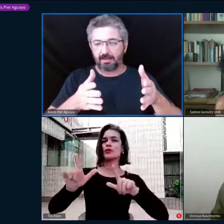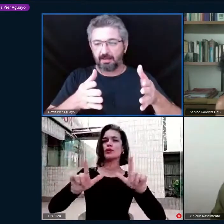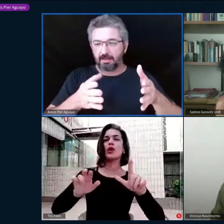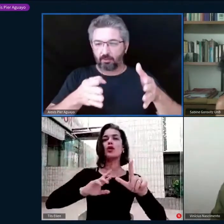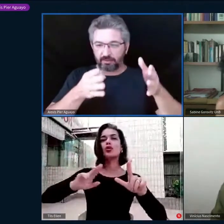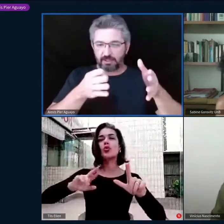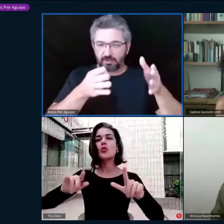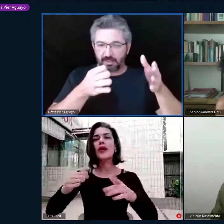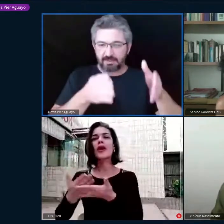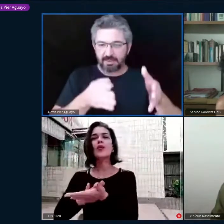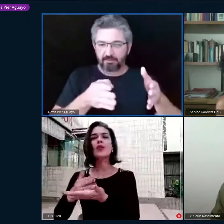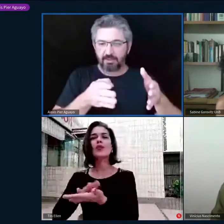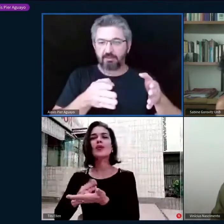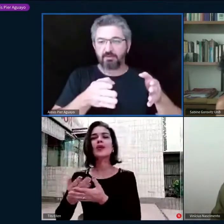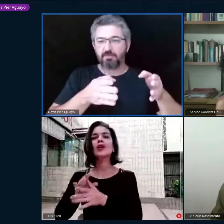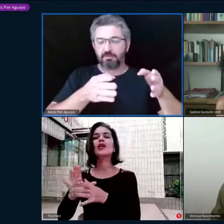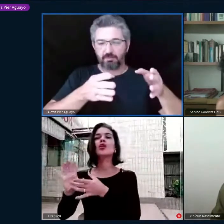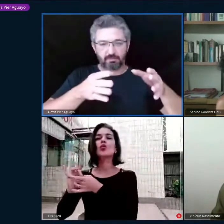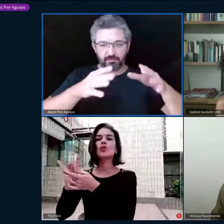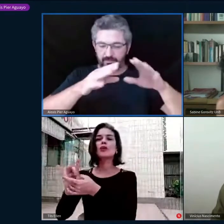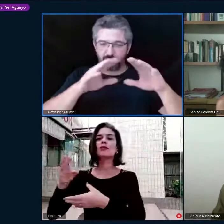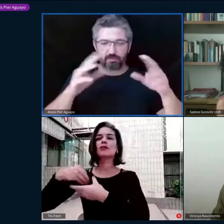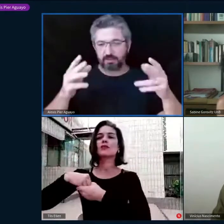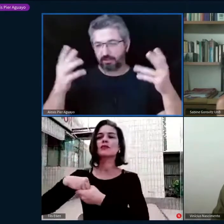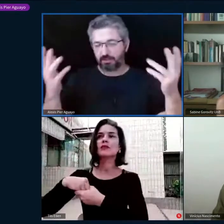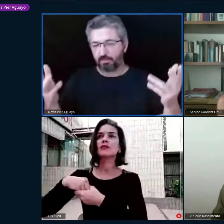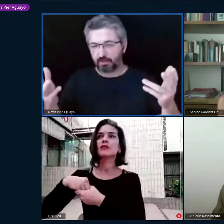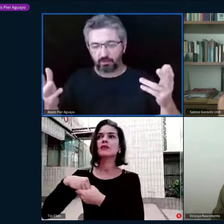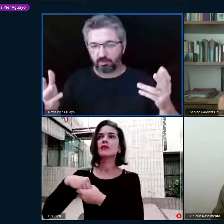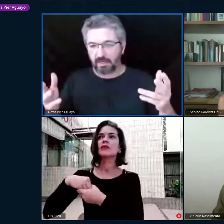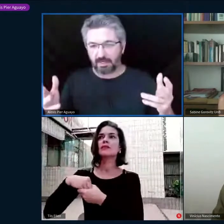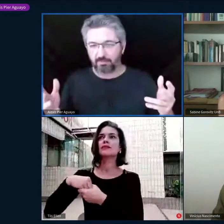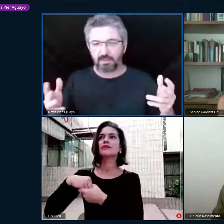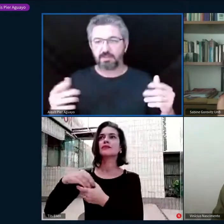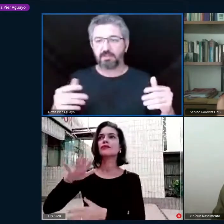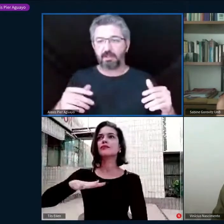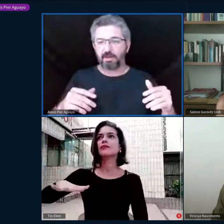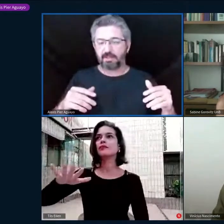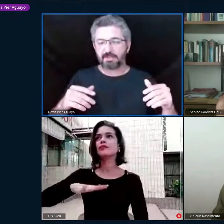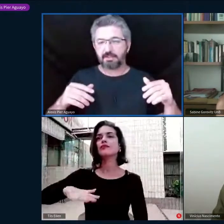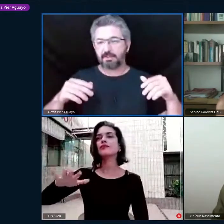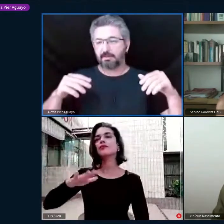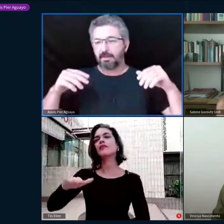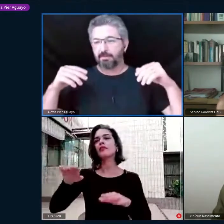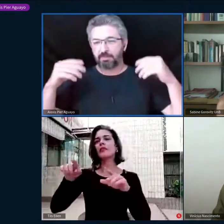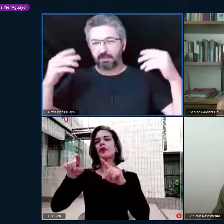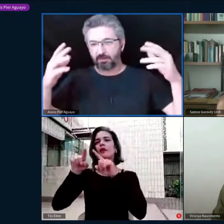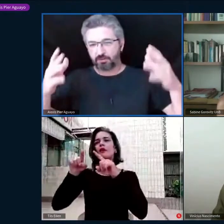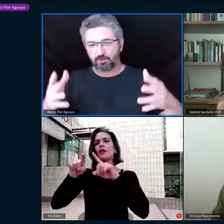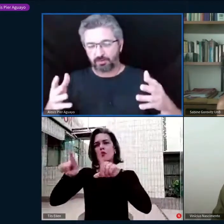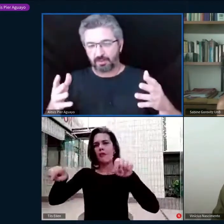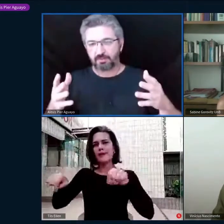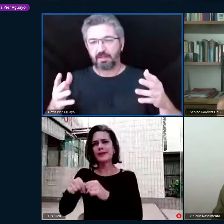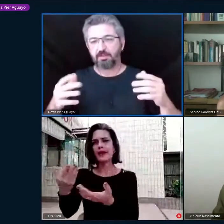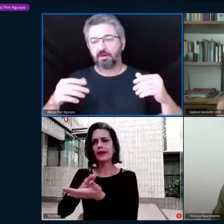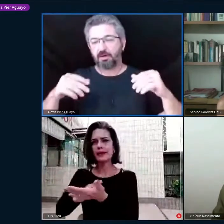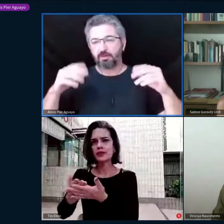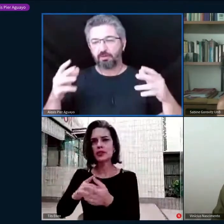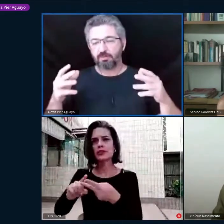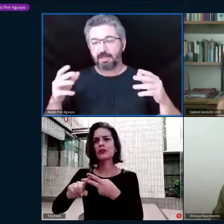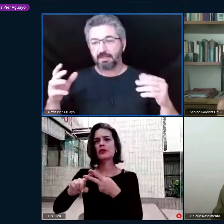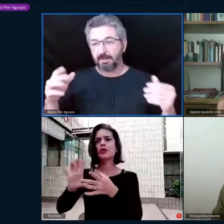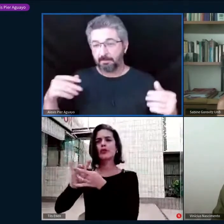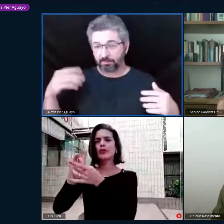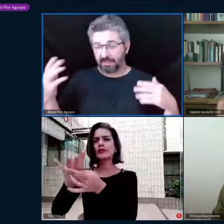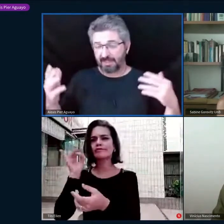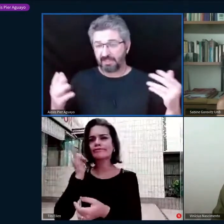está contextualizado dentro do que a gente bota como uma cabine de interpretação, dentro de um contexto